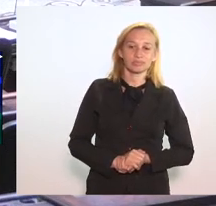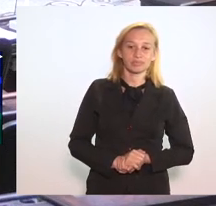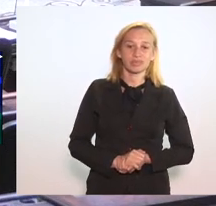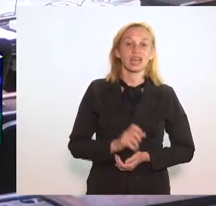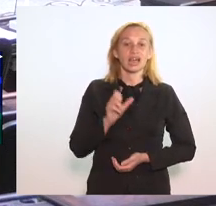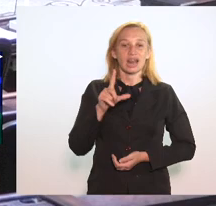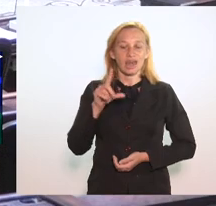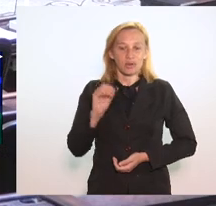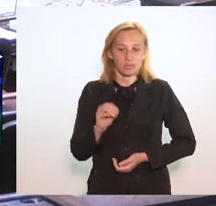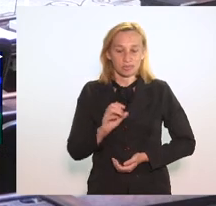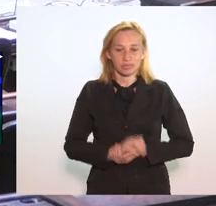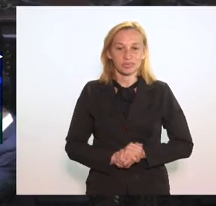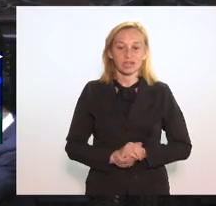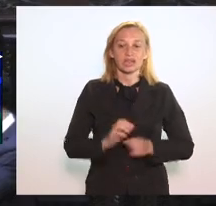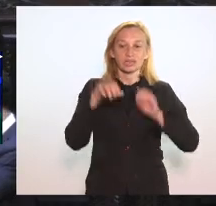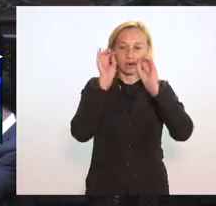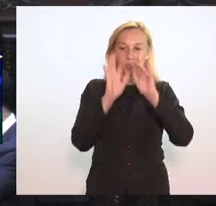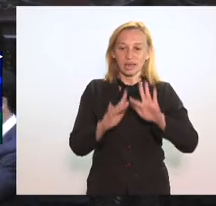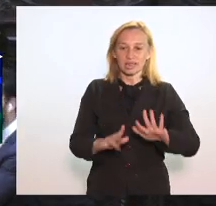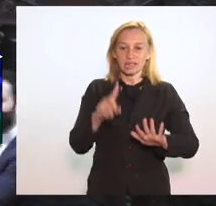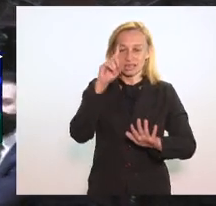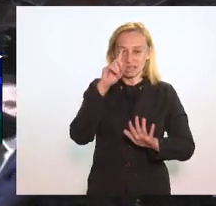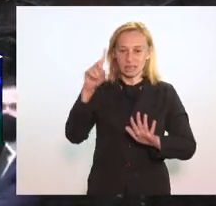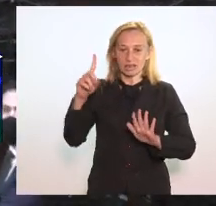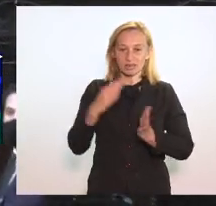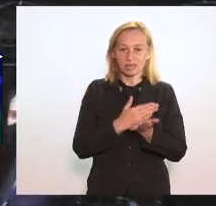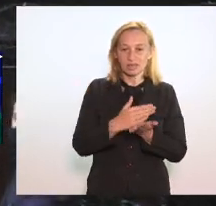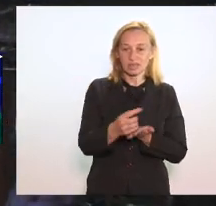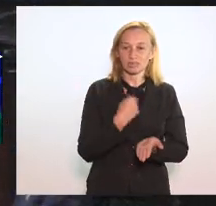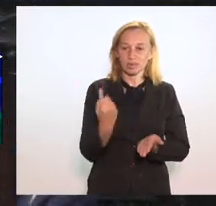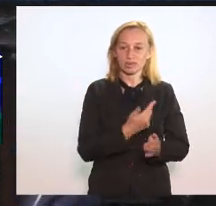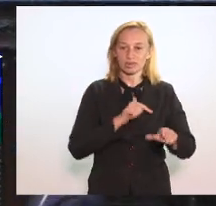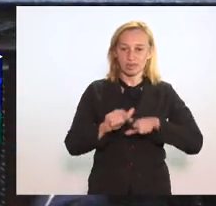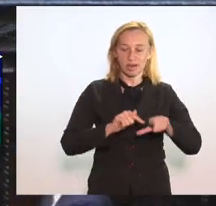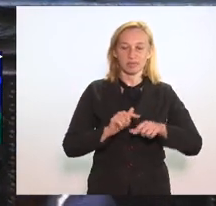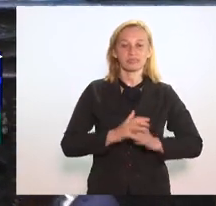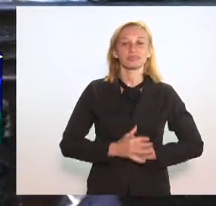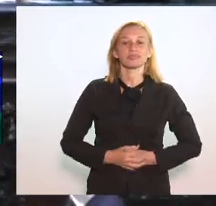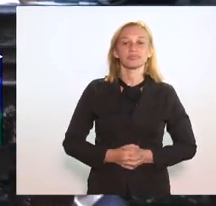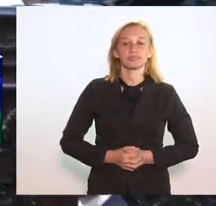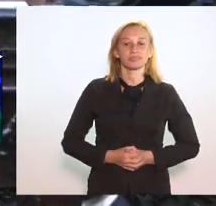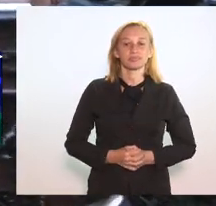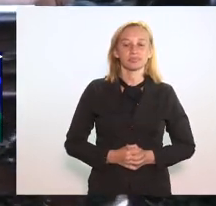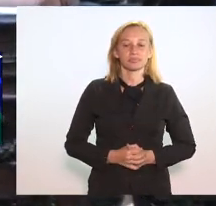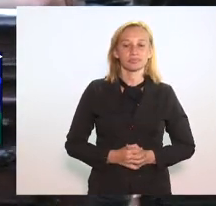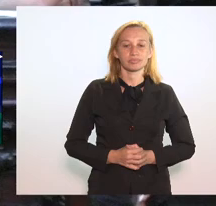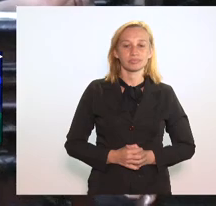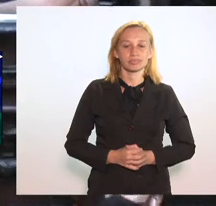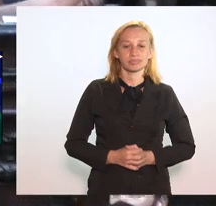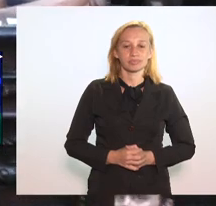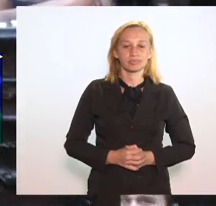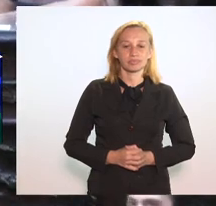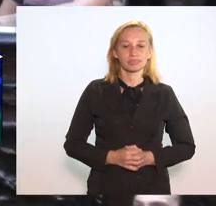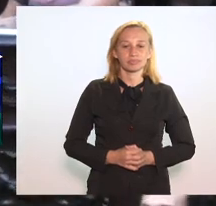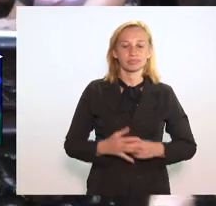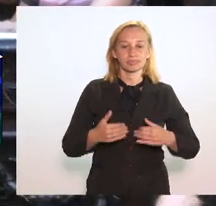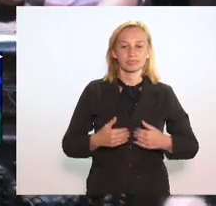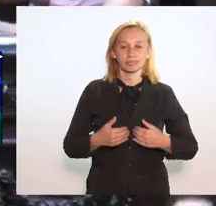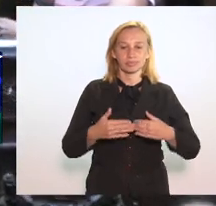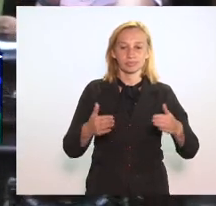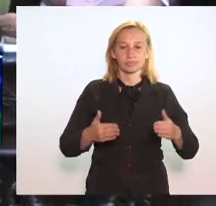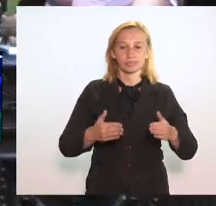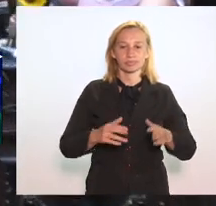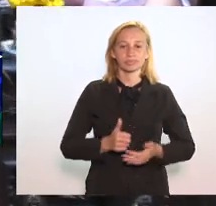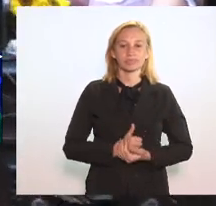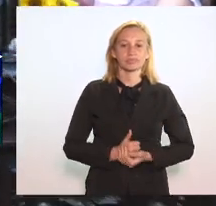o Léo Vieira havendo número legal e sob a proteção de Deus iniciamos os nossos trabalhos está aberto a